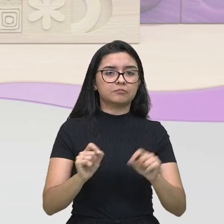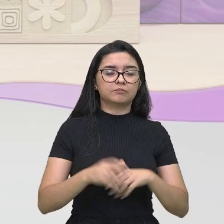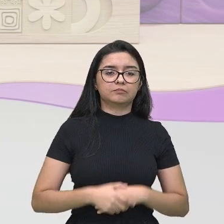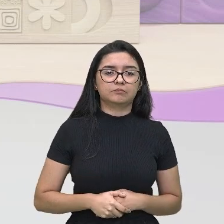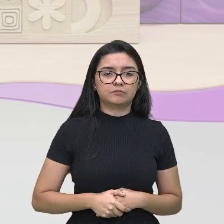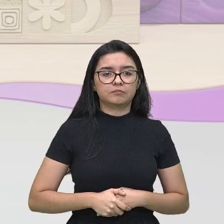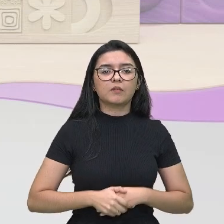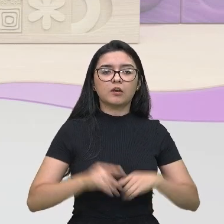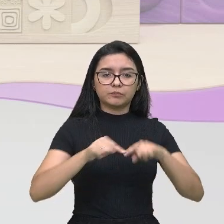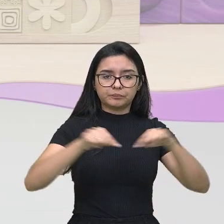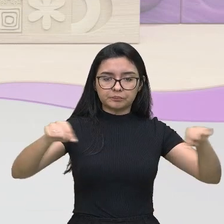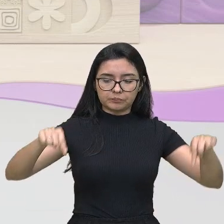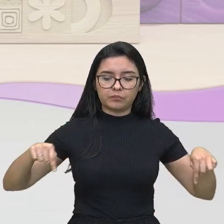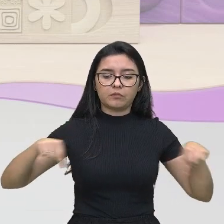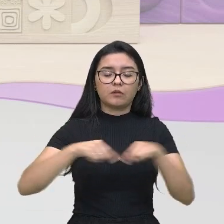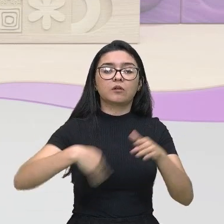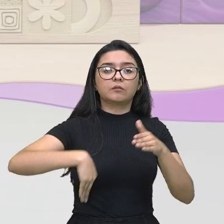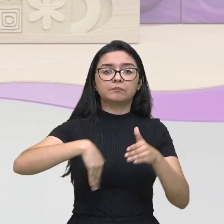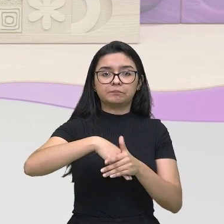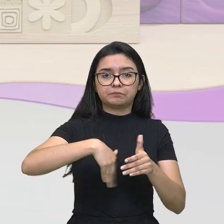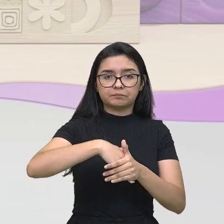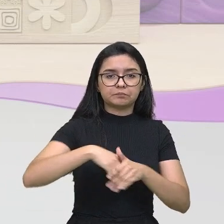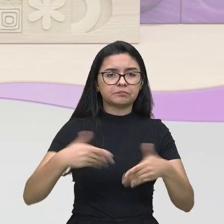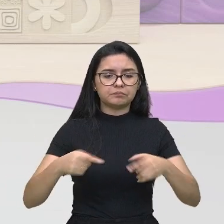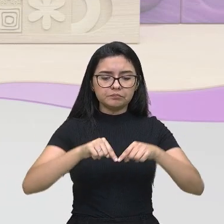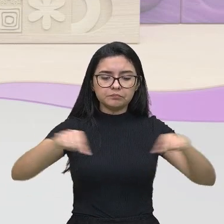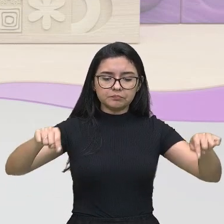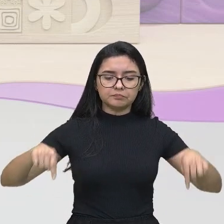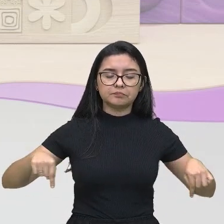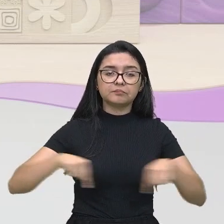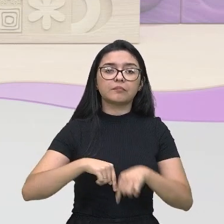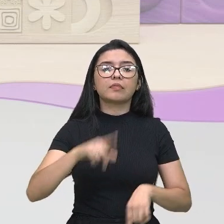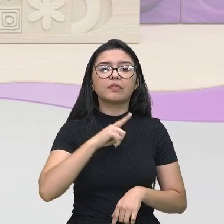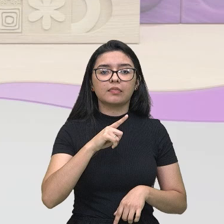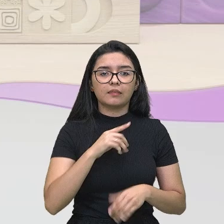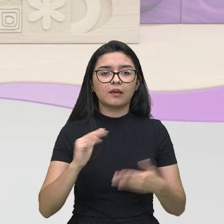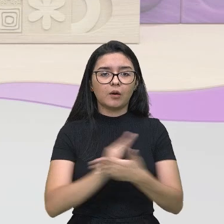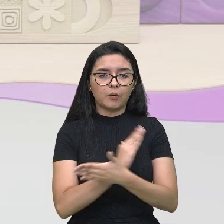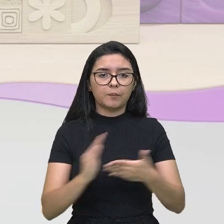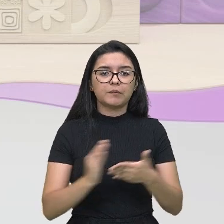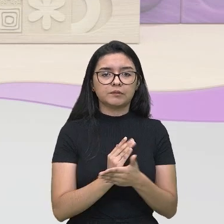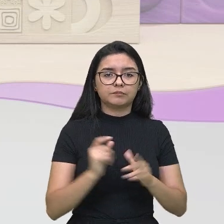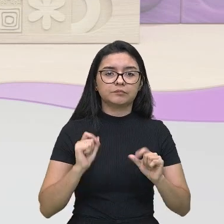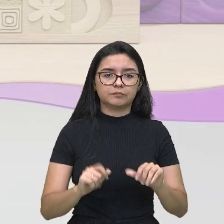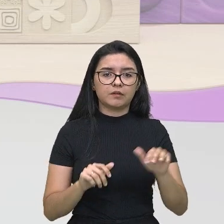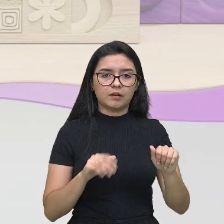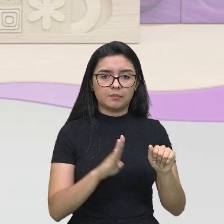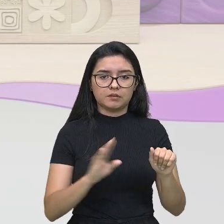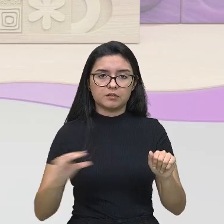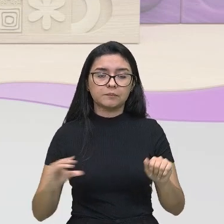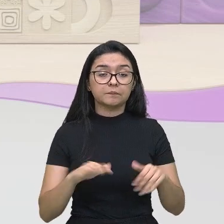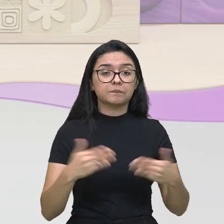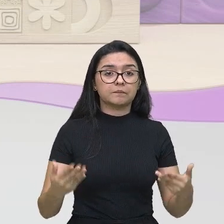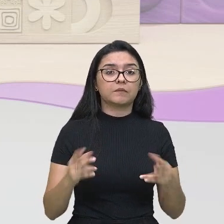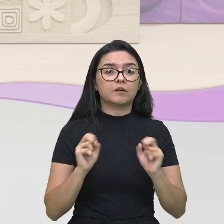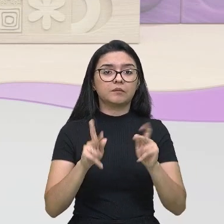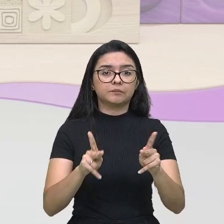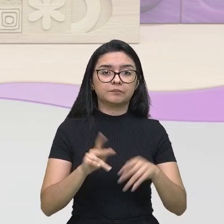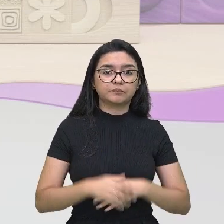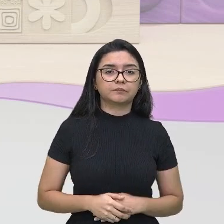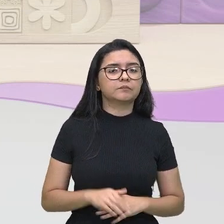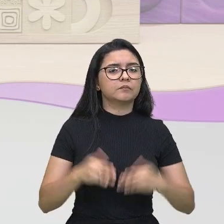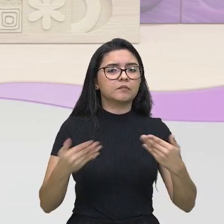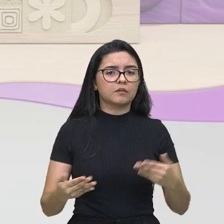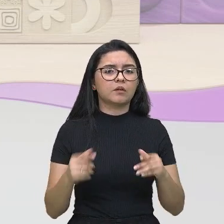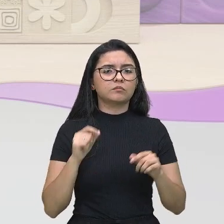de futebol, certo? E nesse campo de futebol temos algumas marcações, beleza? E aí, alunos, os